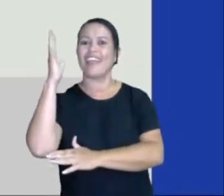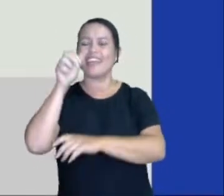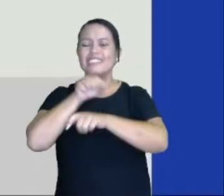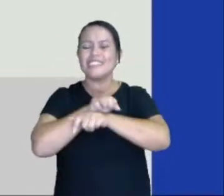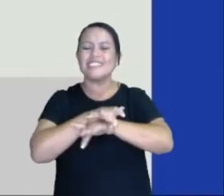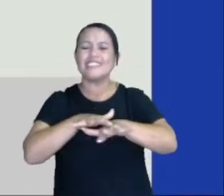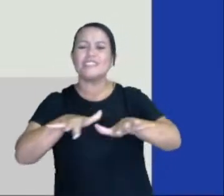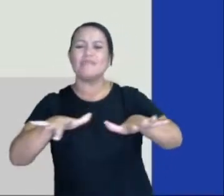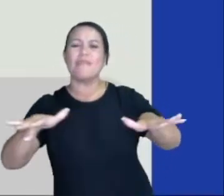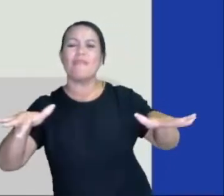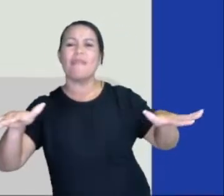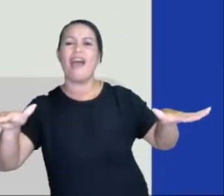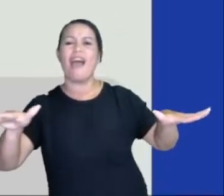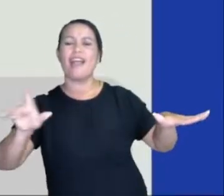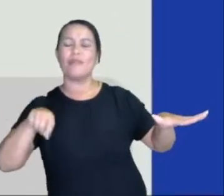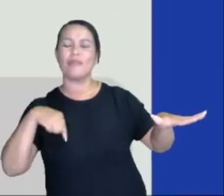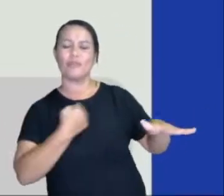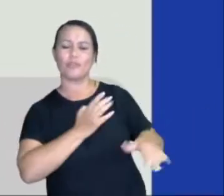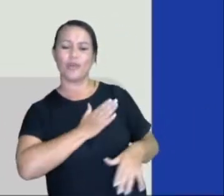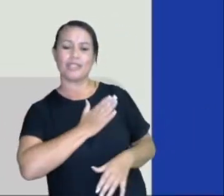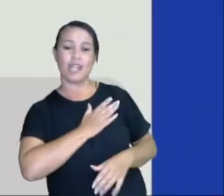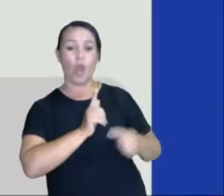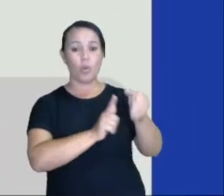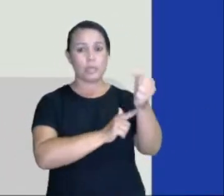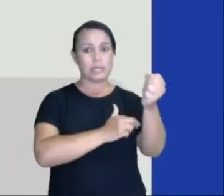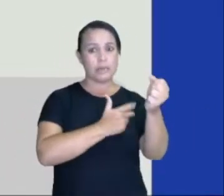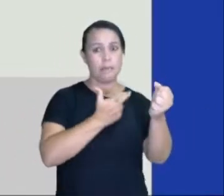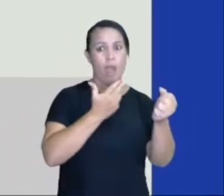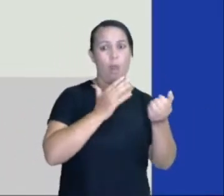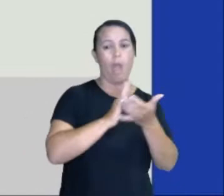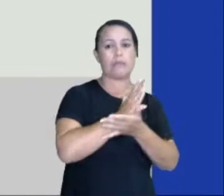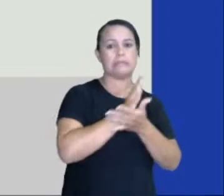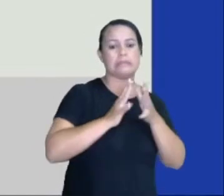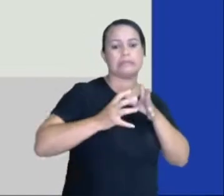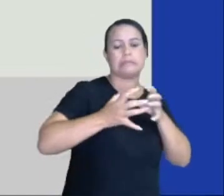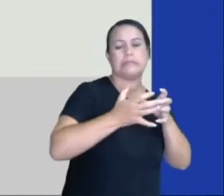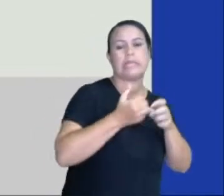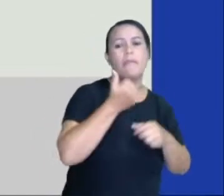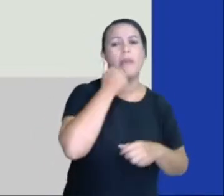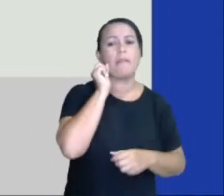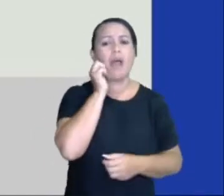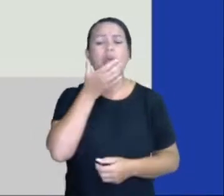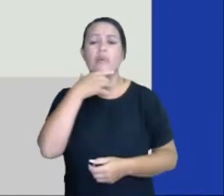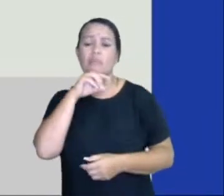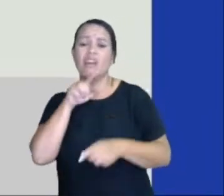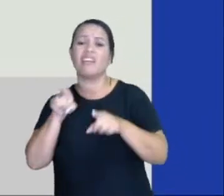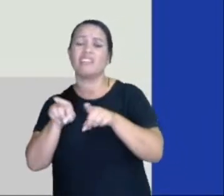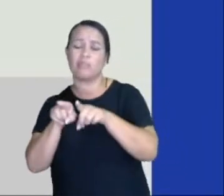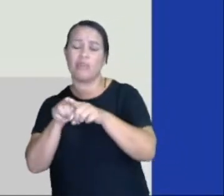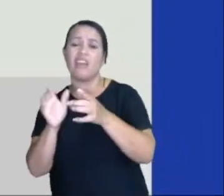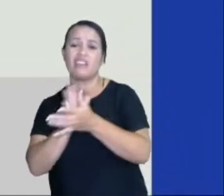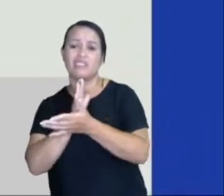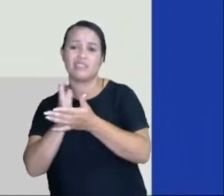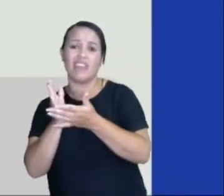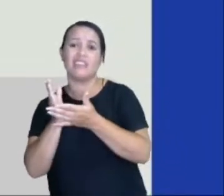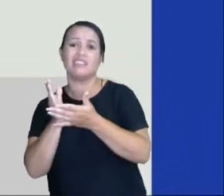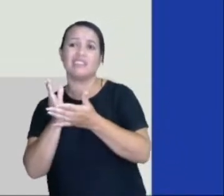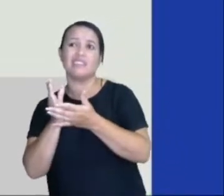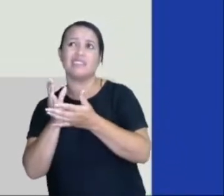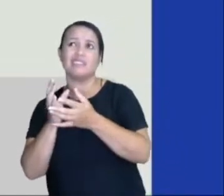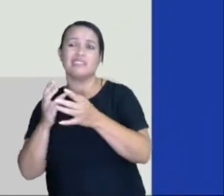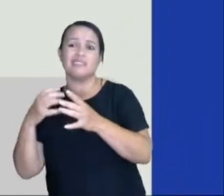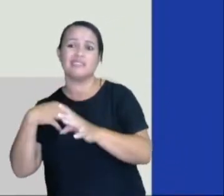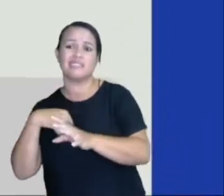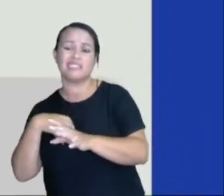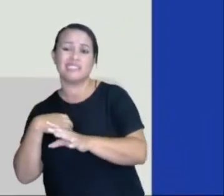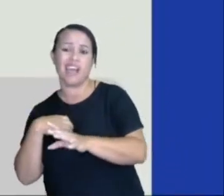gente. Os irmãos às vezes brigam, pai e mãe se desentendem, mas